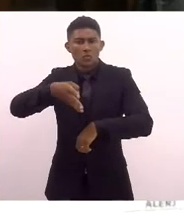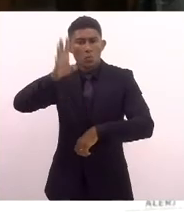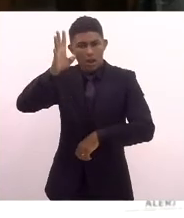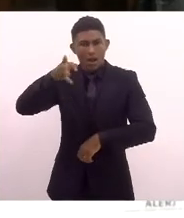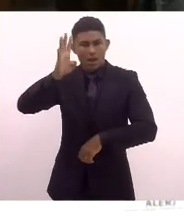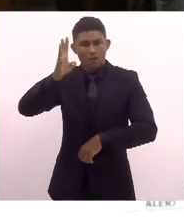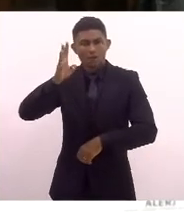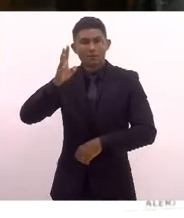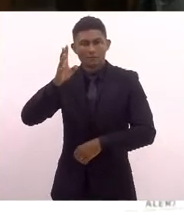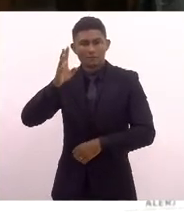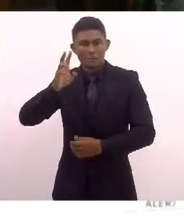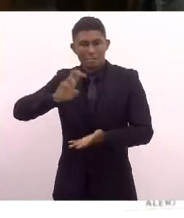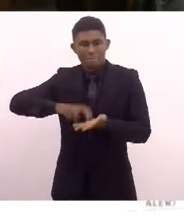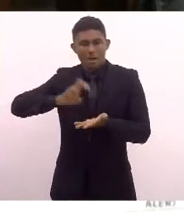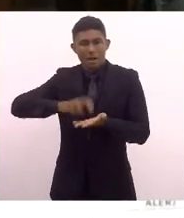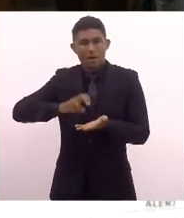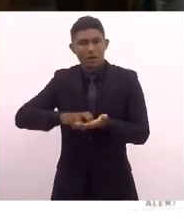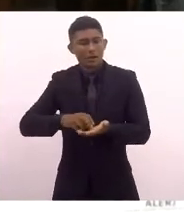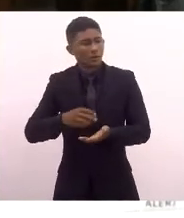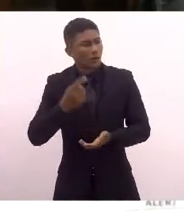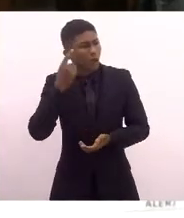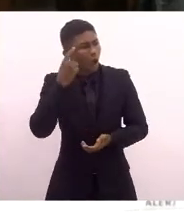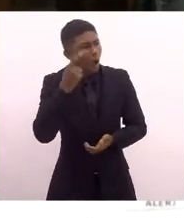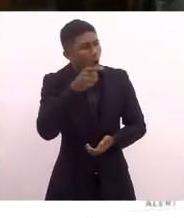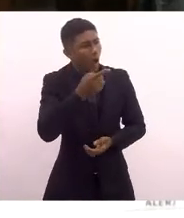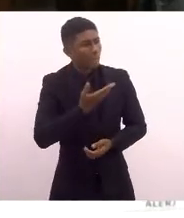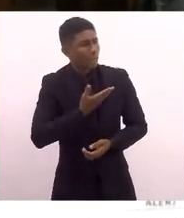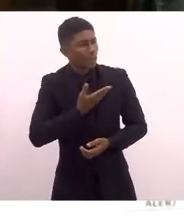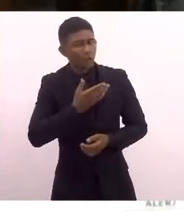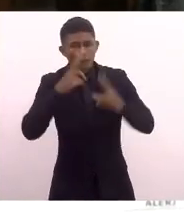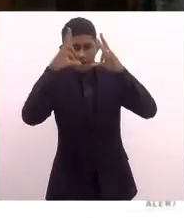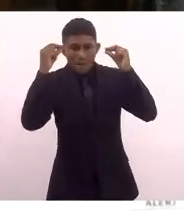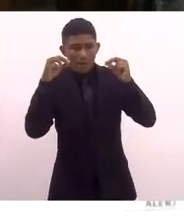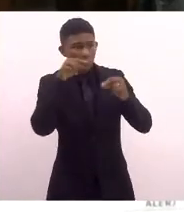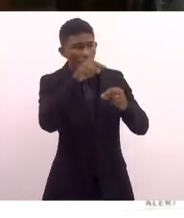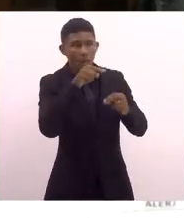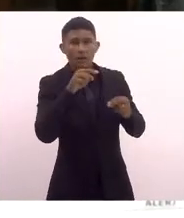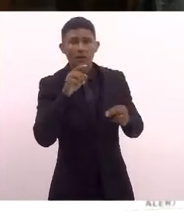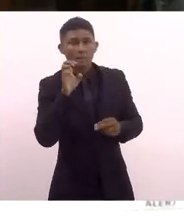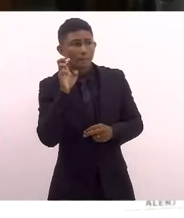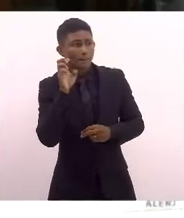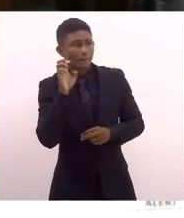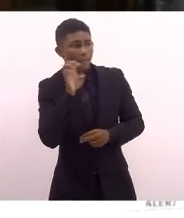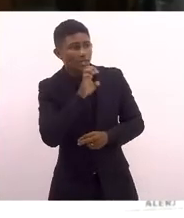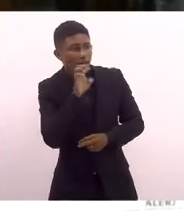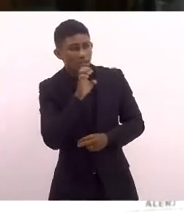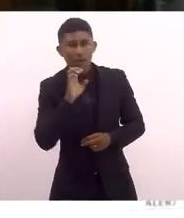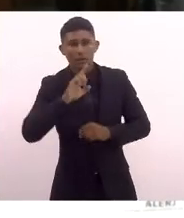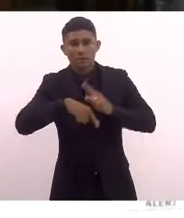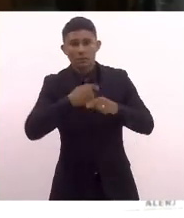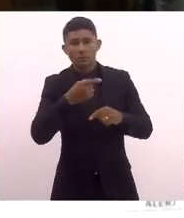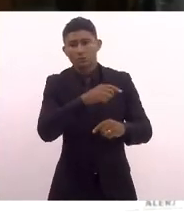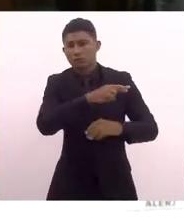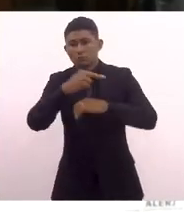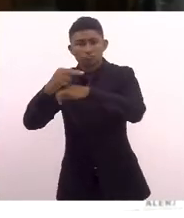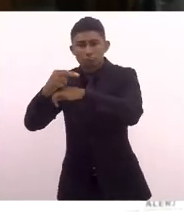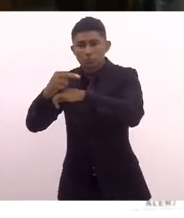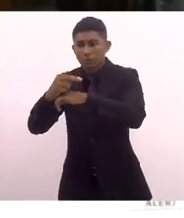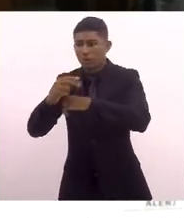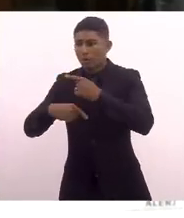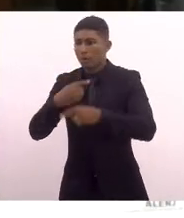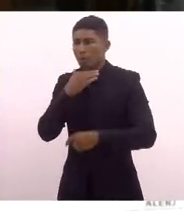estava na emergência, depois ele ia para o CTI, no outro plantão ele já havia morrido, mas nós estávamos lá,